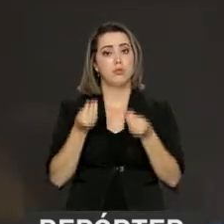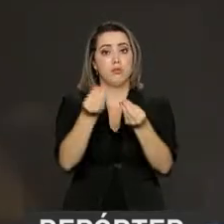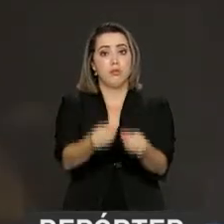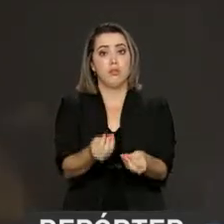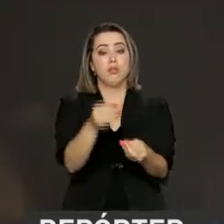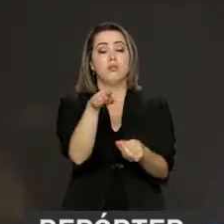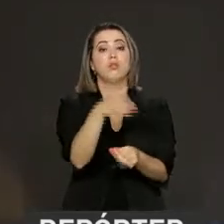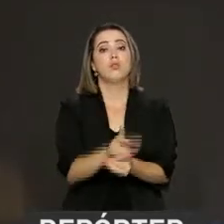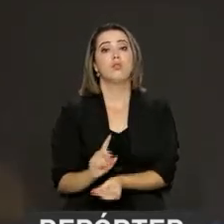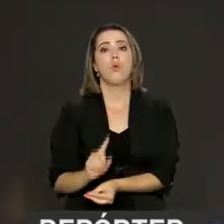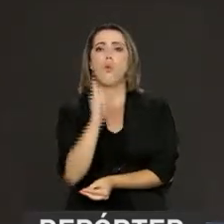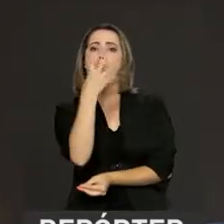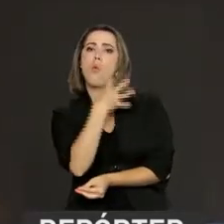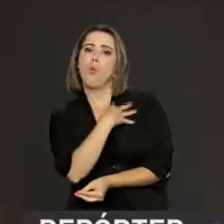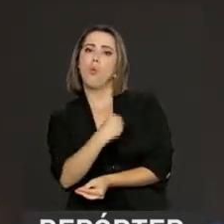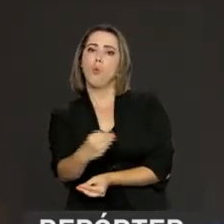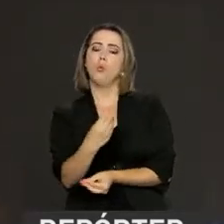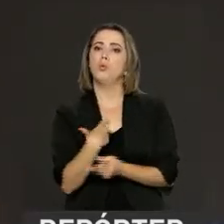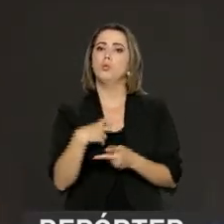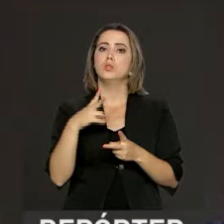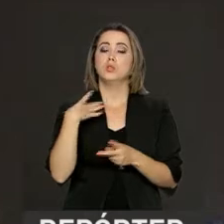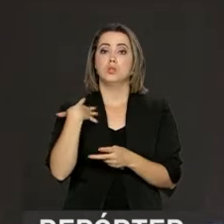um filho